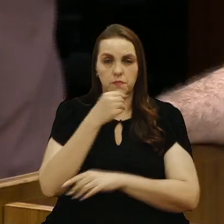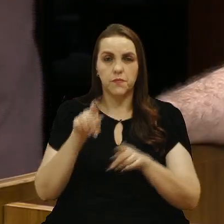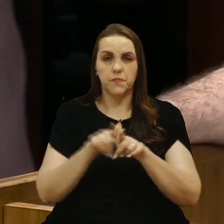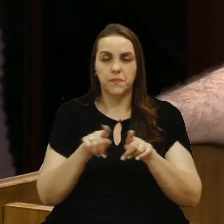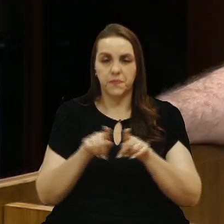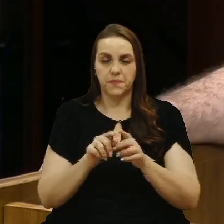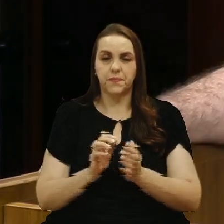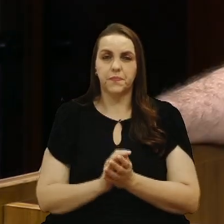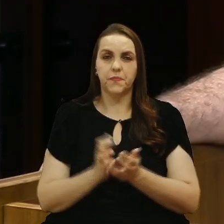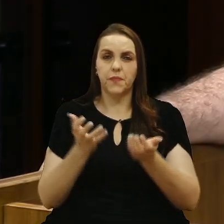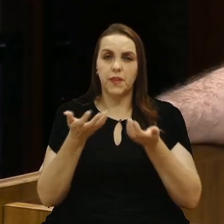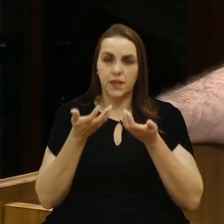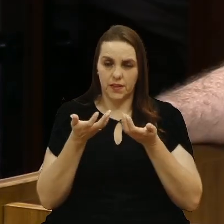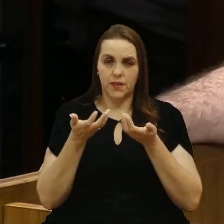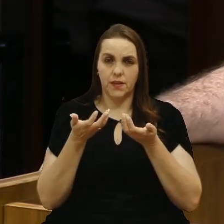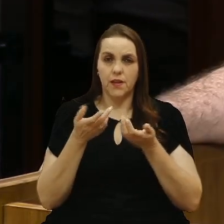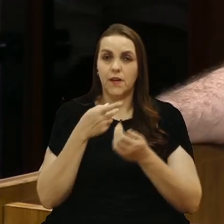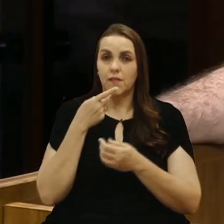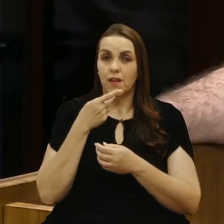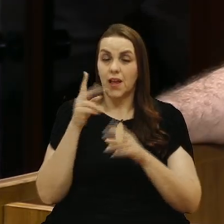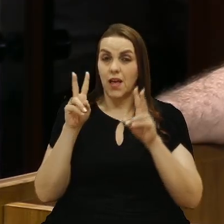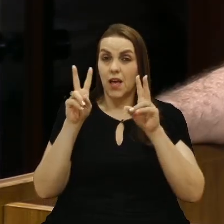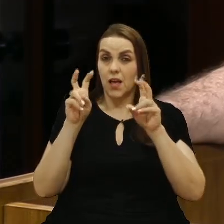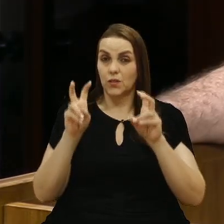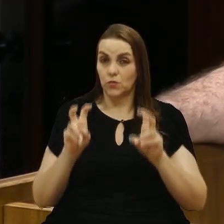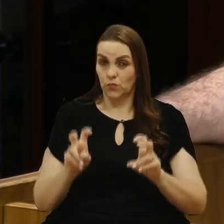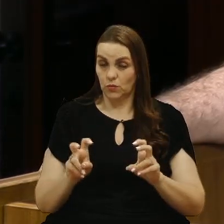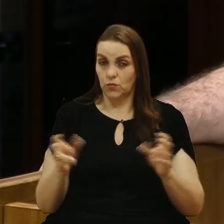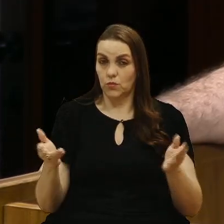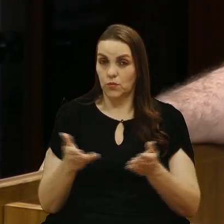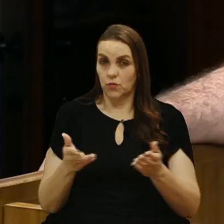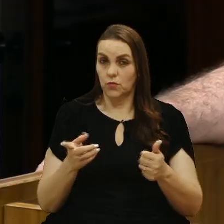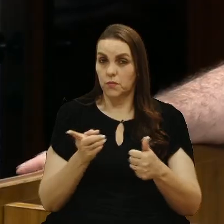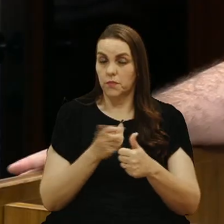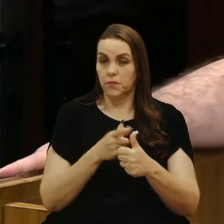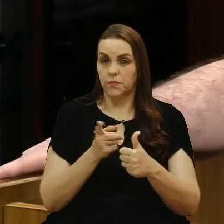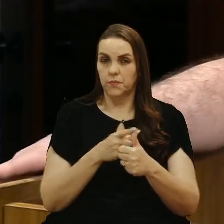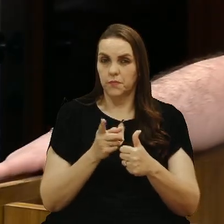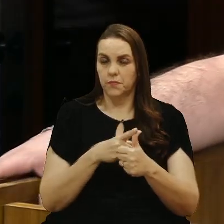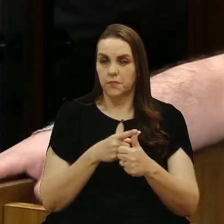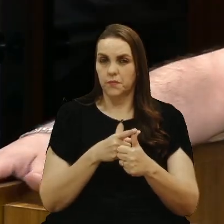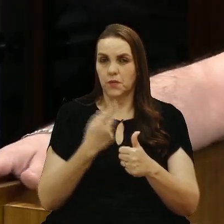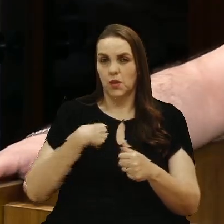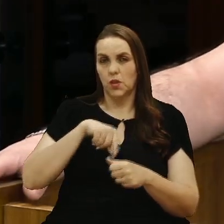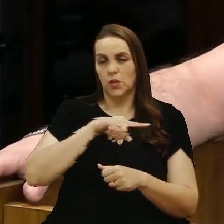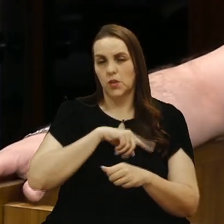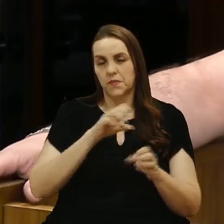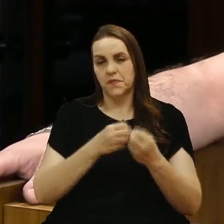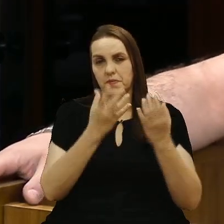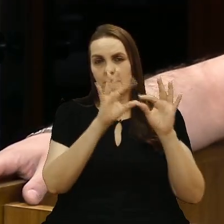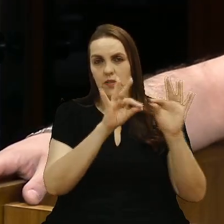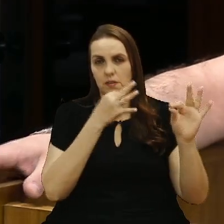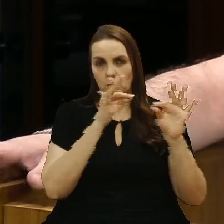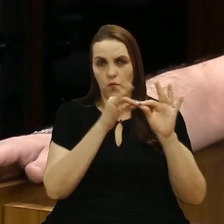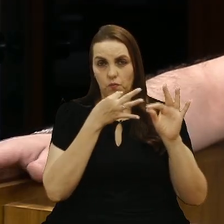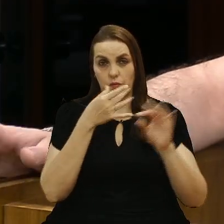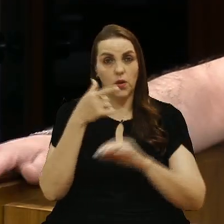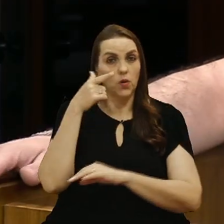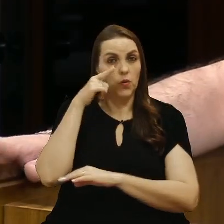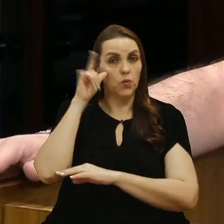Queria falar primeiro alguns assuntos no dia de hoje. O primeiro assunto referente à nossa Festa da Uva, e